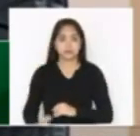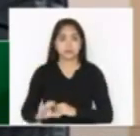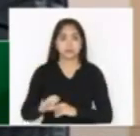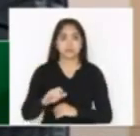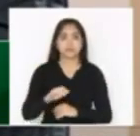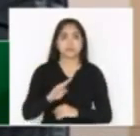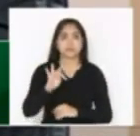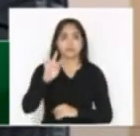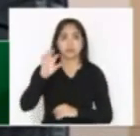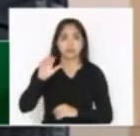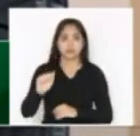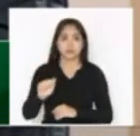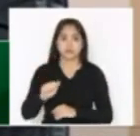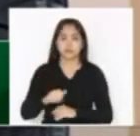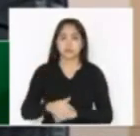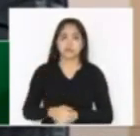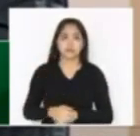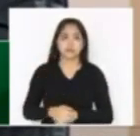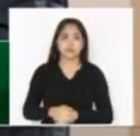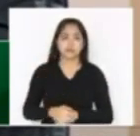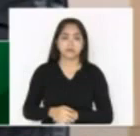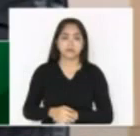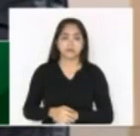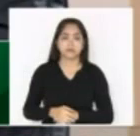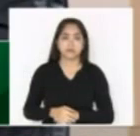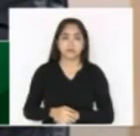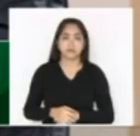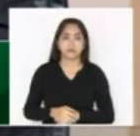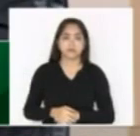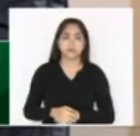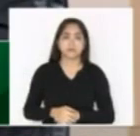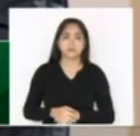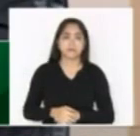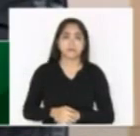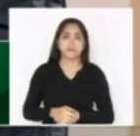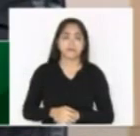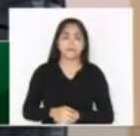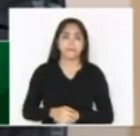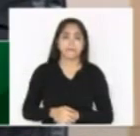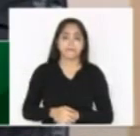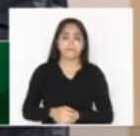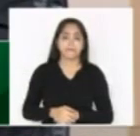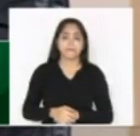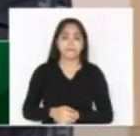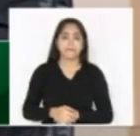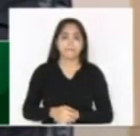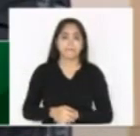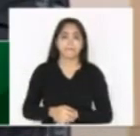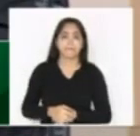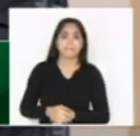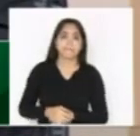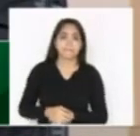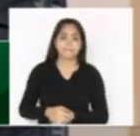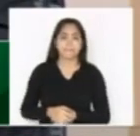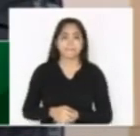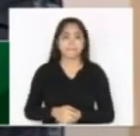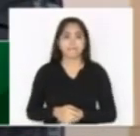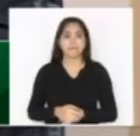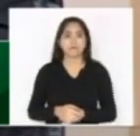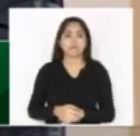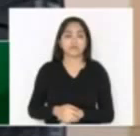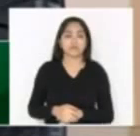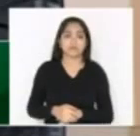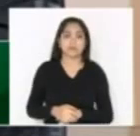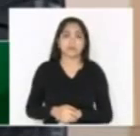Luca, excelentíssimo senhor coordenador do Centro de Apoio Operacional de Controle de Constitucionalidade